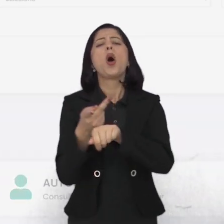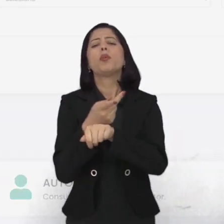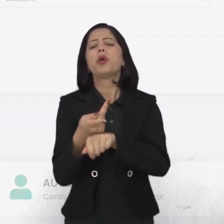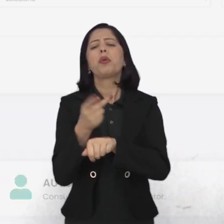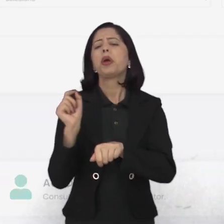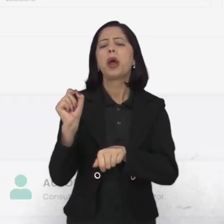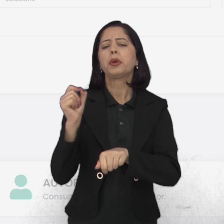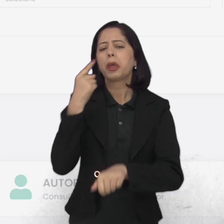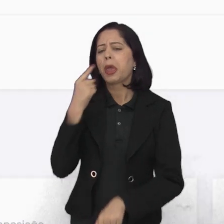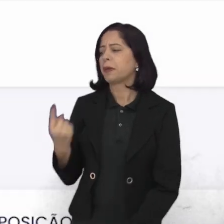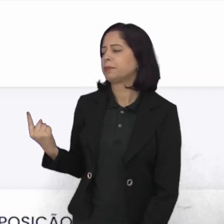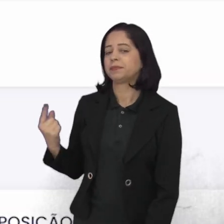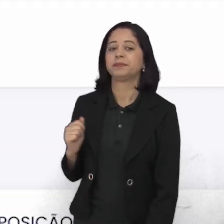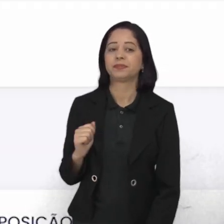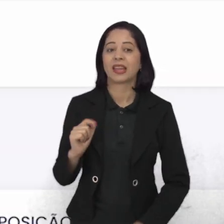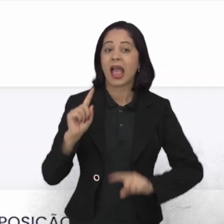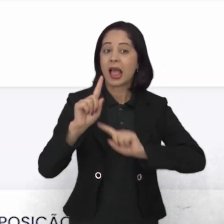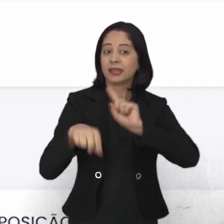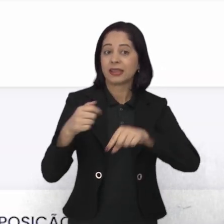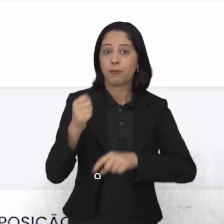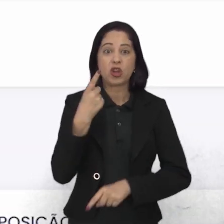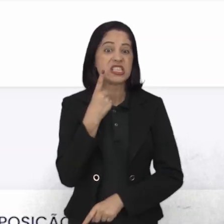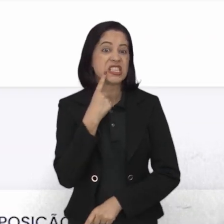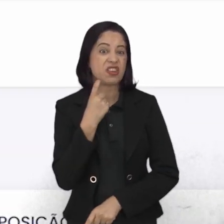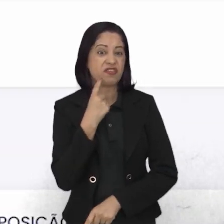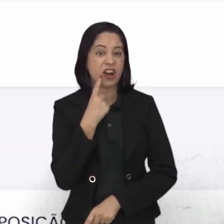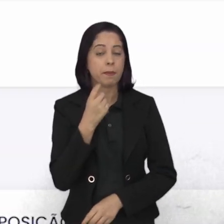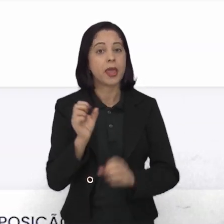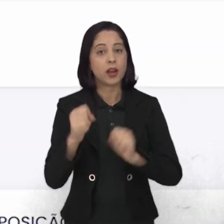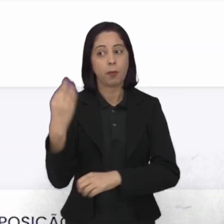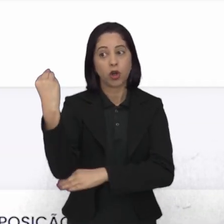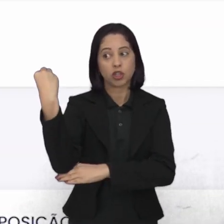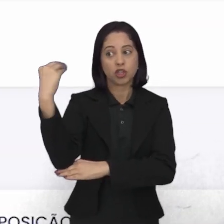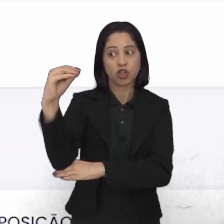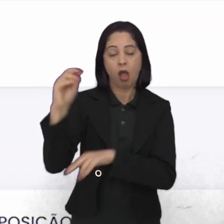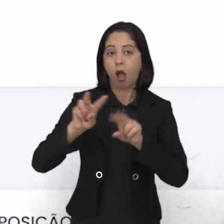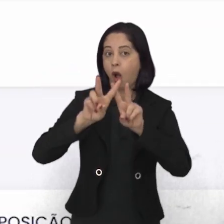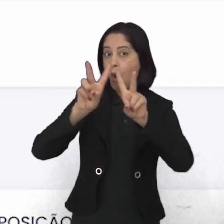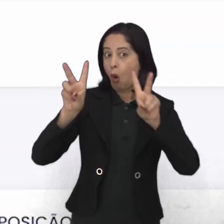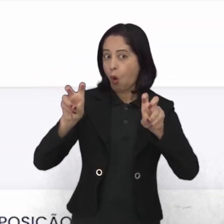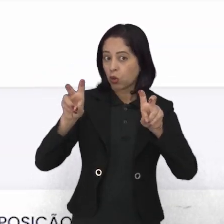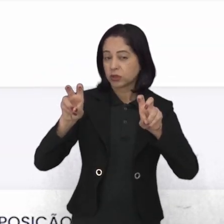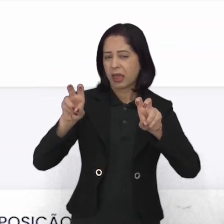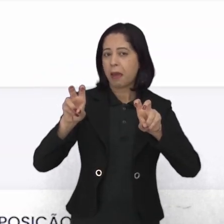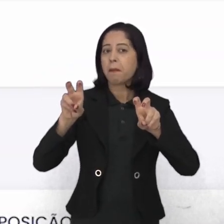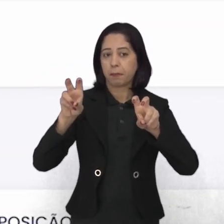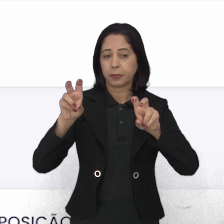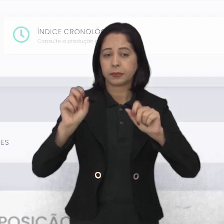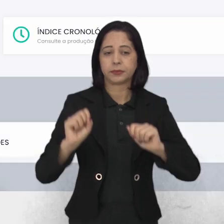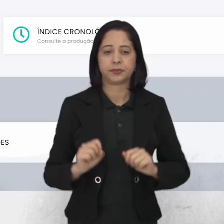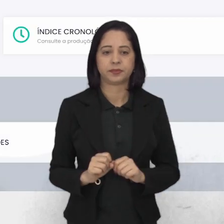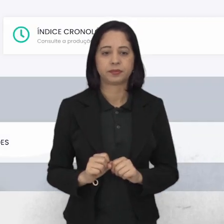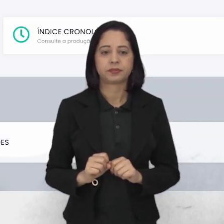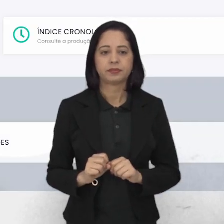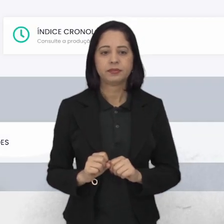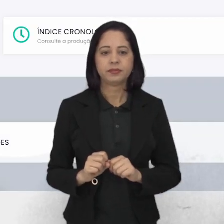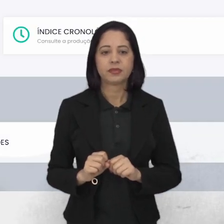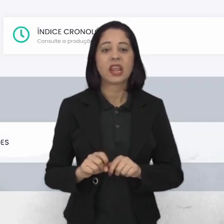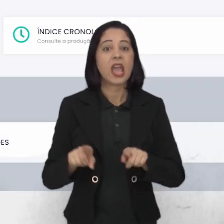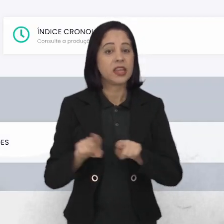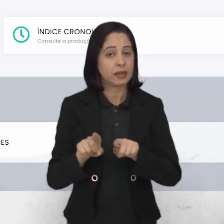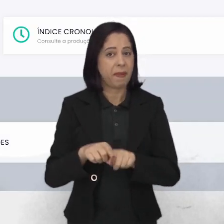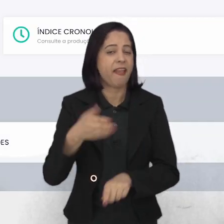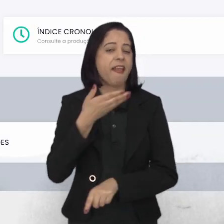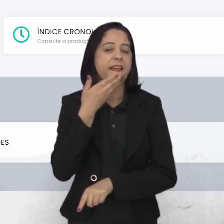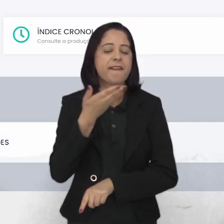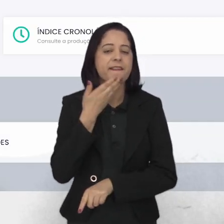que você está procurando. Nessa opção, devem ser inseridos termos relacionados ao material de busca. Os filtros